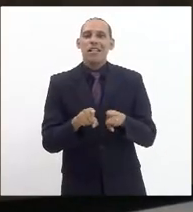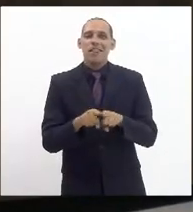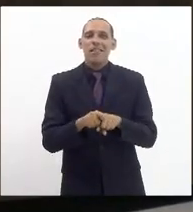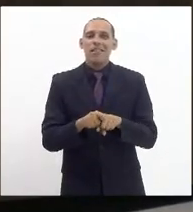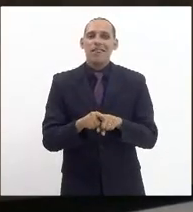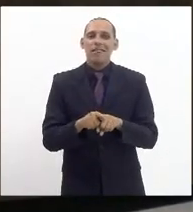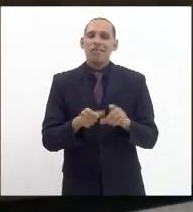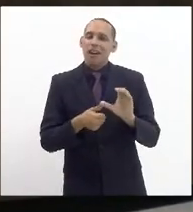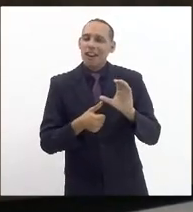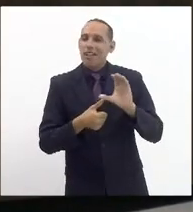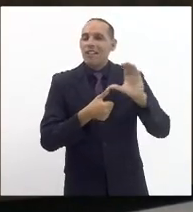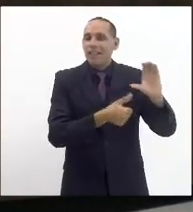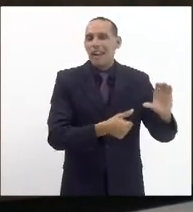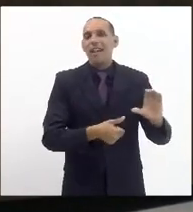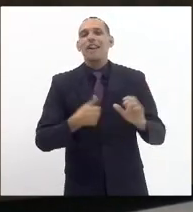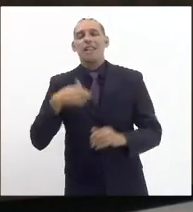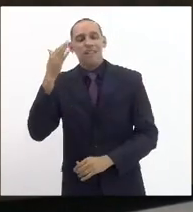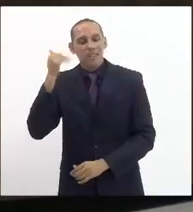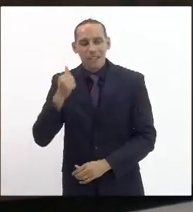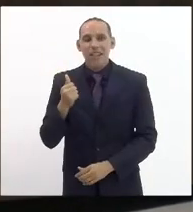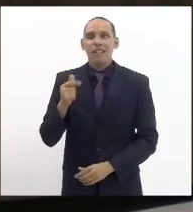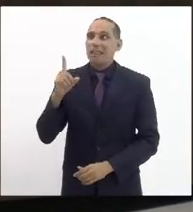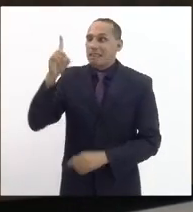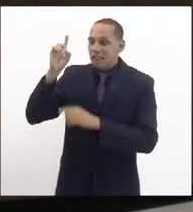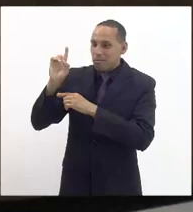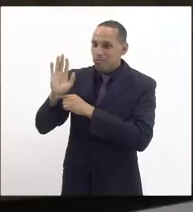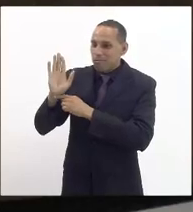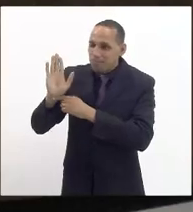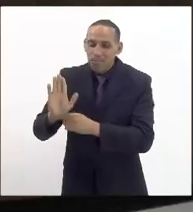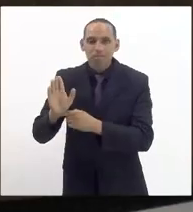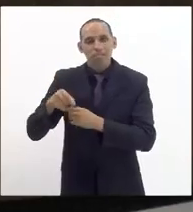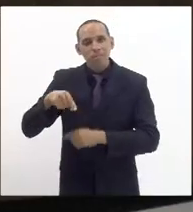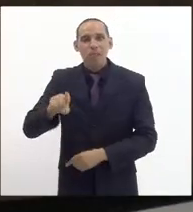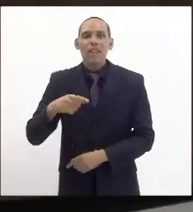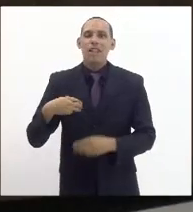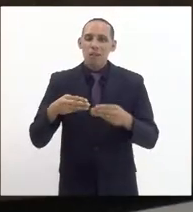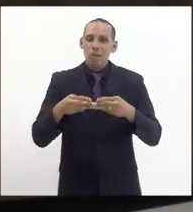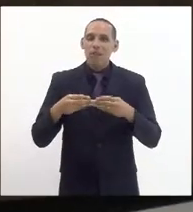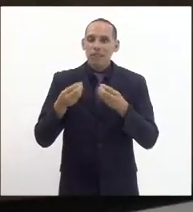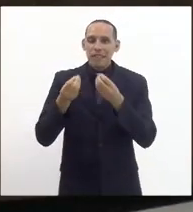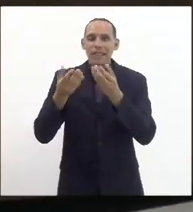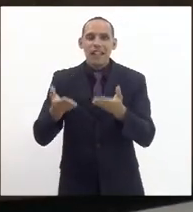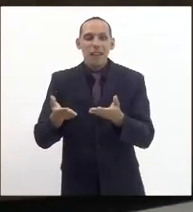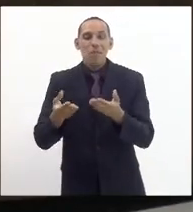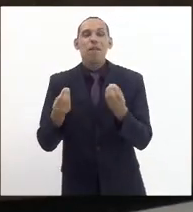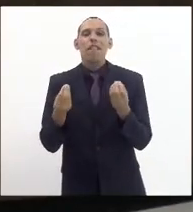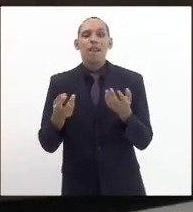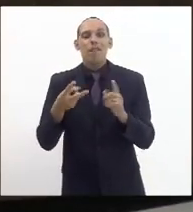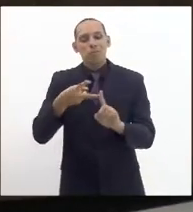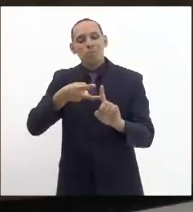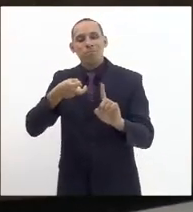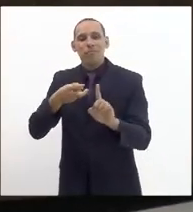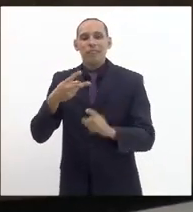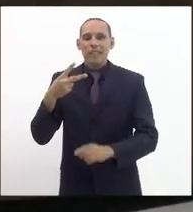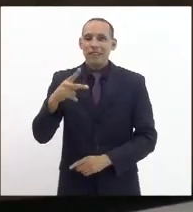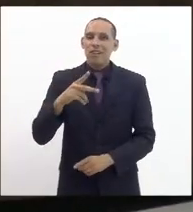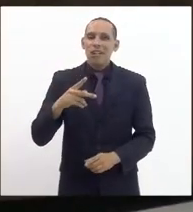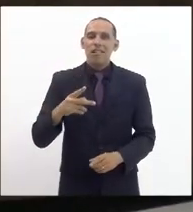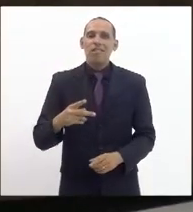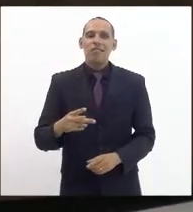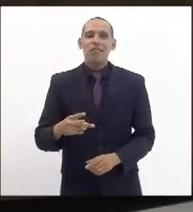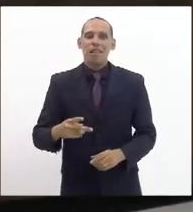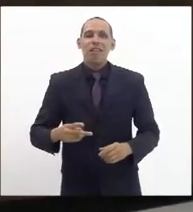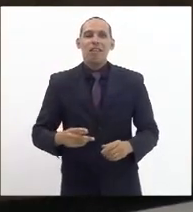te impulsionou naquele momento e eu quis te dar essa moção para reconhecimento do seu ato